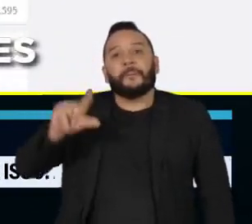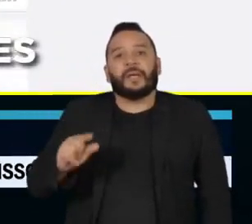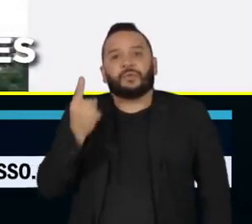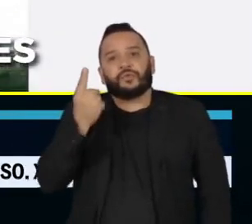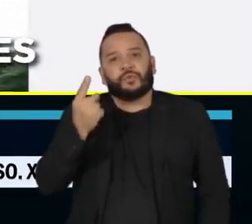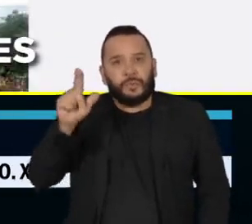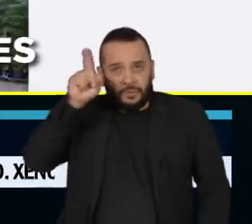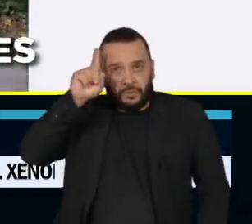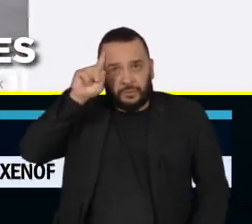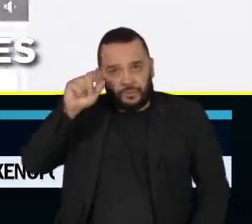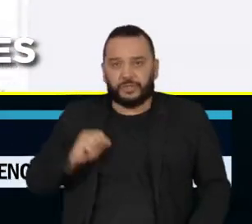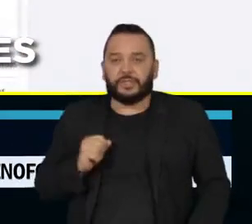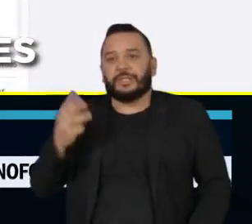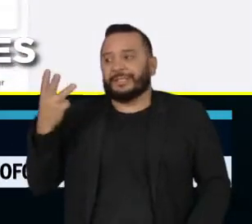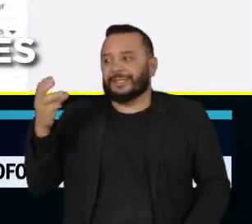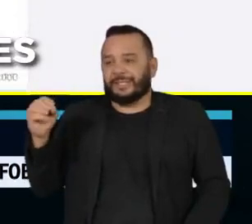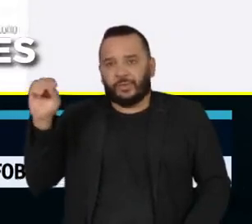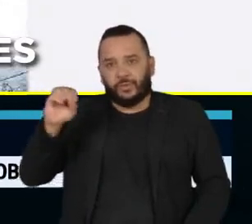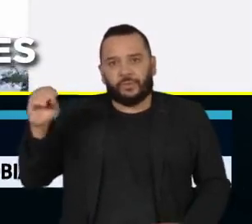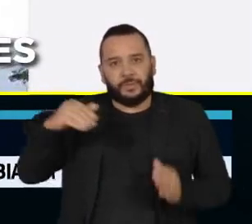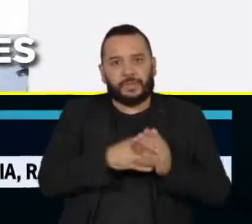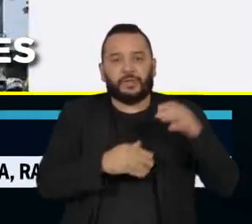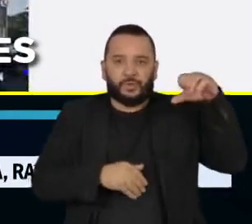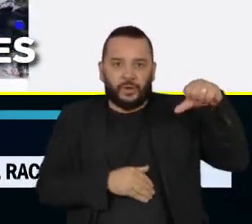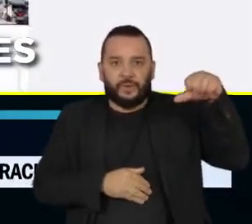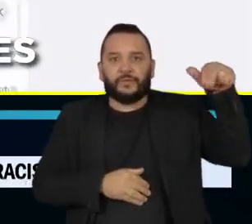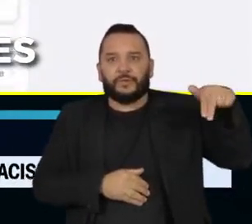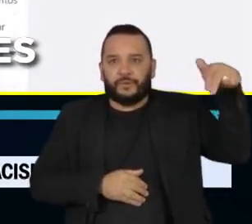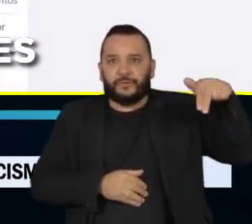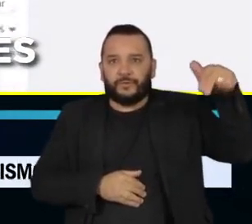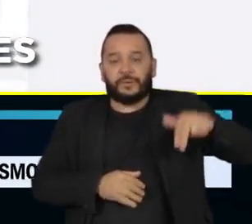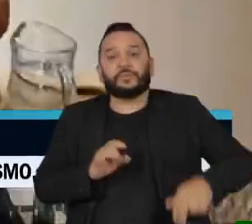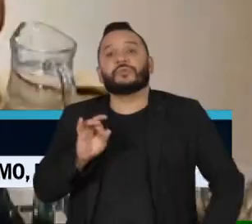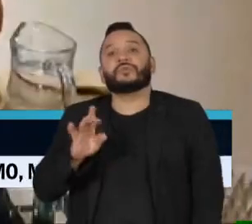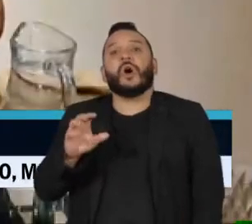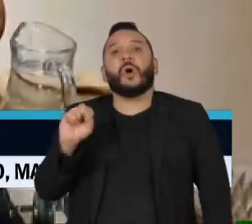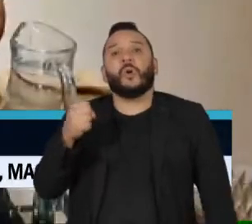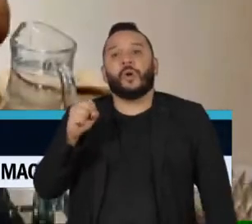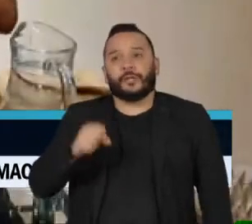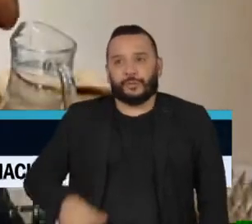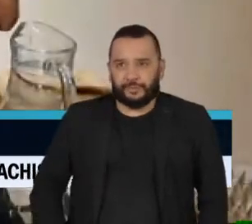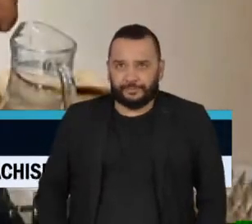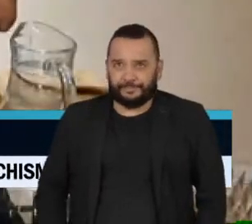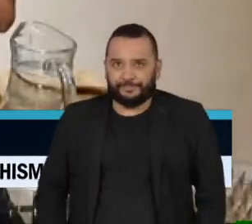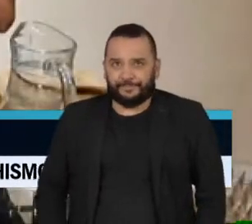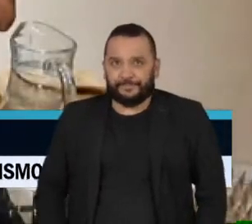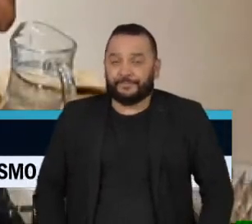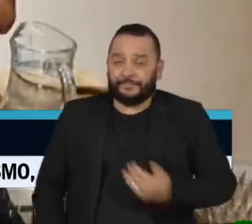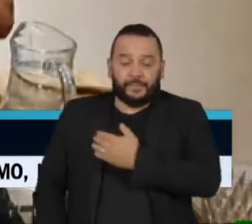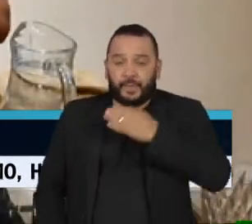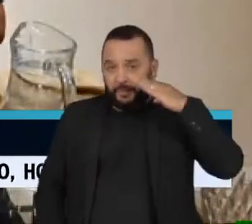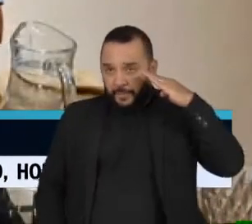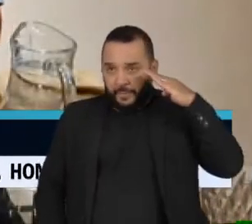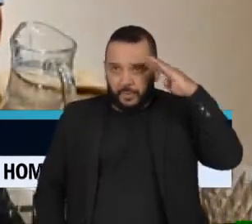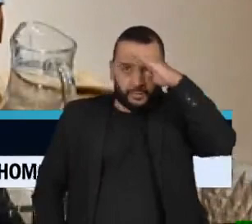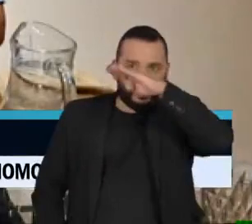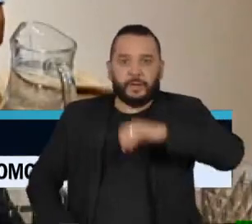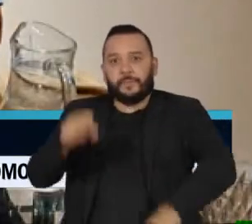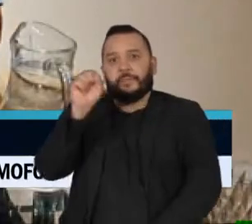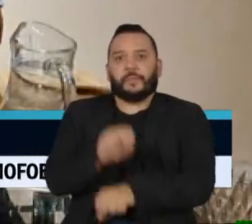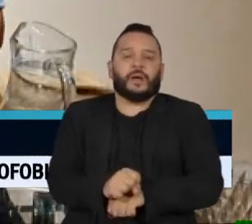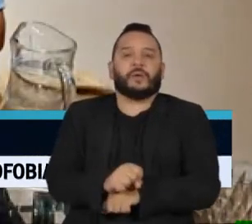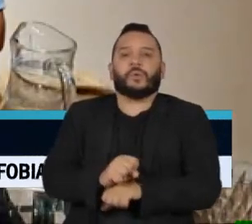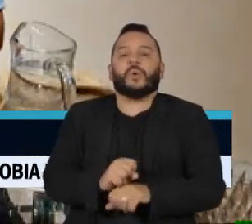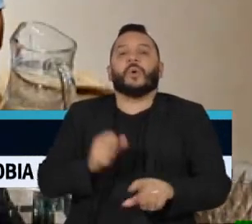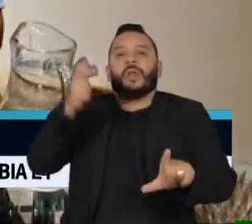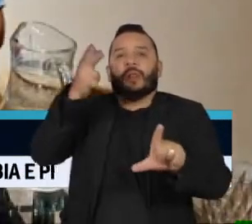os dias 30 de outubro e dia 9 de novembro foram apenas oito publicações bolsonaro também parou de realizar as lives no YouTube